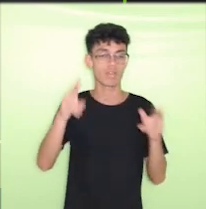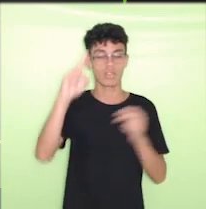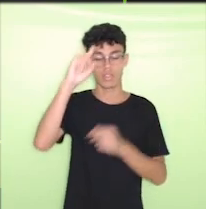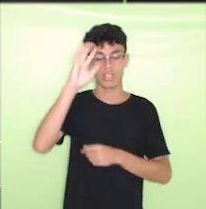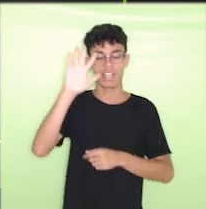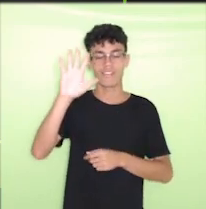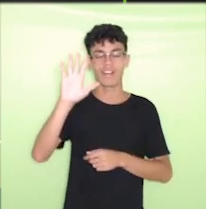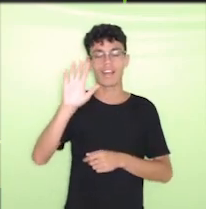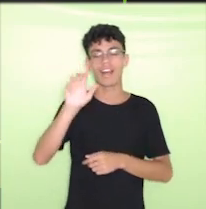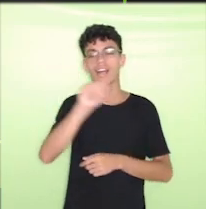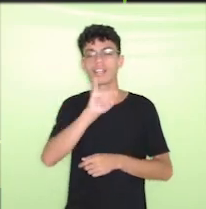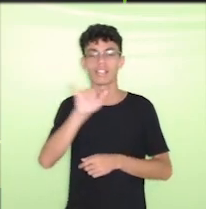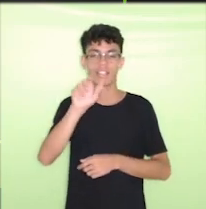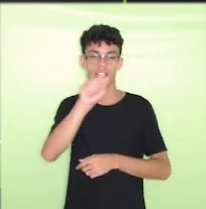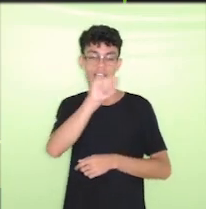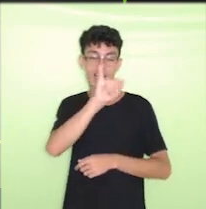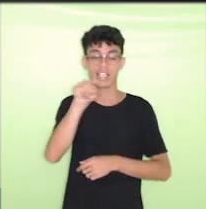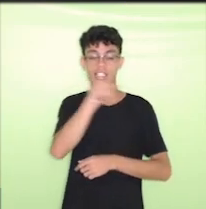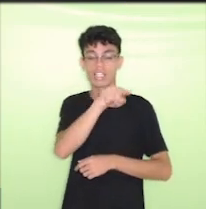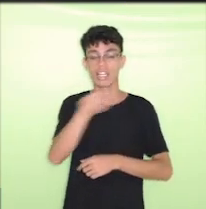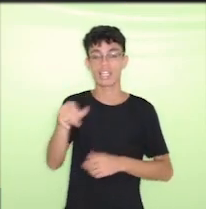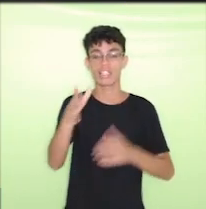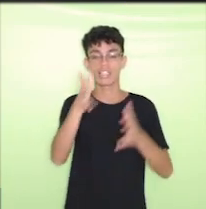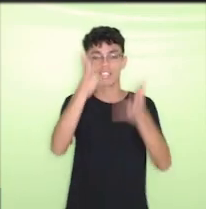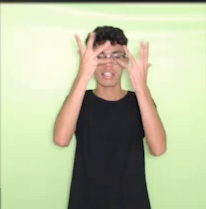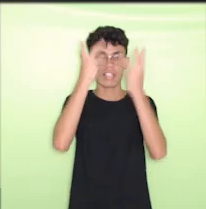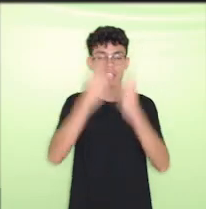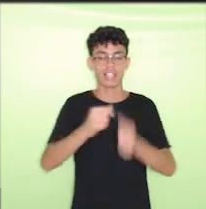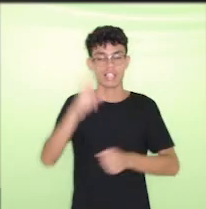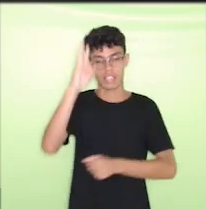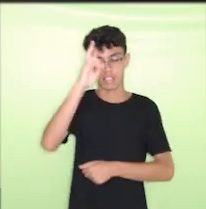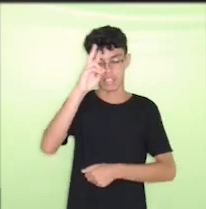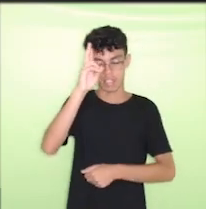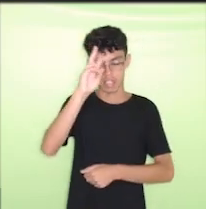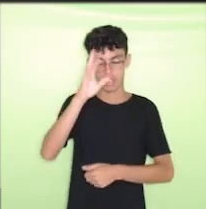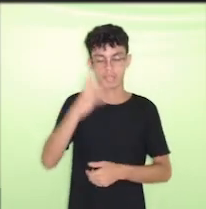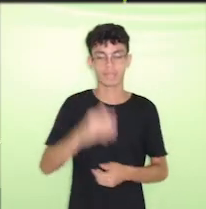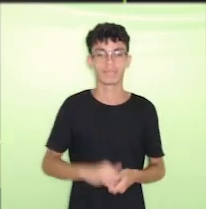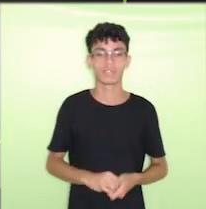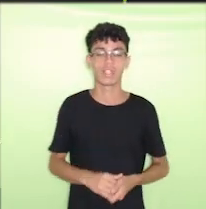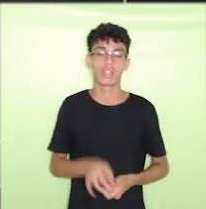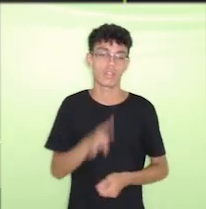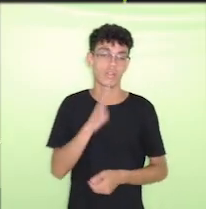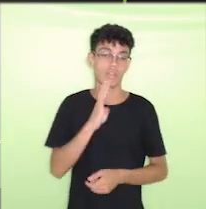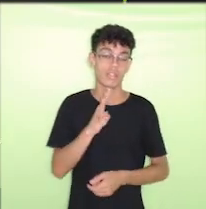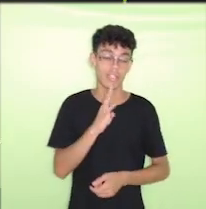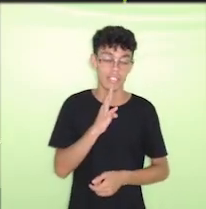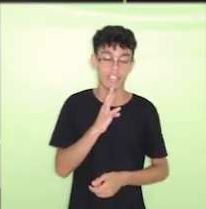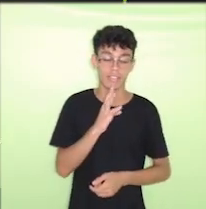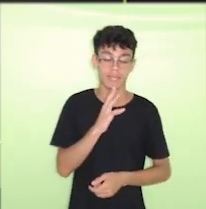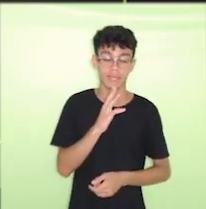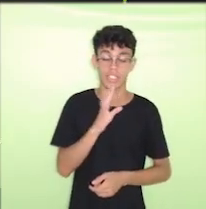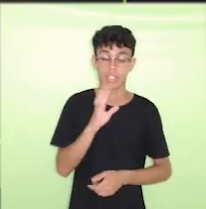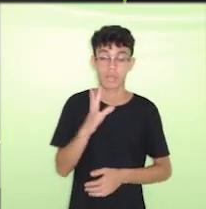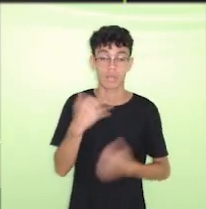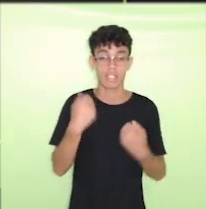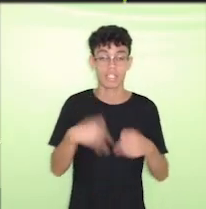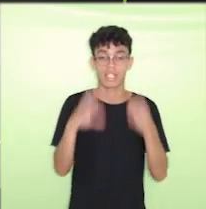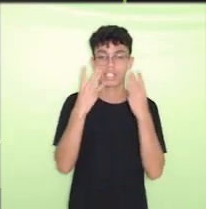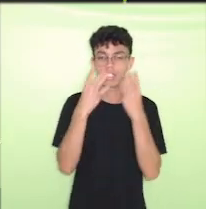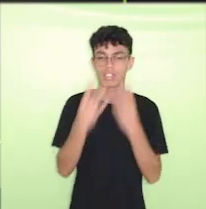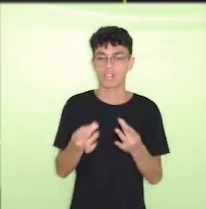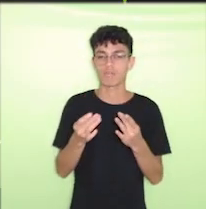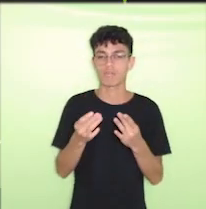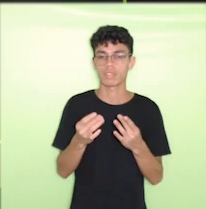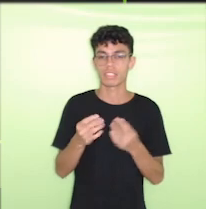que a ouvem. Que misérias ela conta agora, não, irmã? Por isso, minha filha, é preciso atenção. Usar sempre